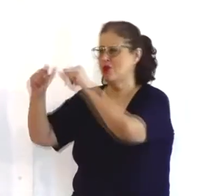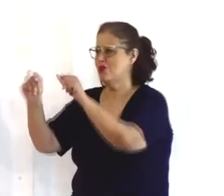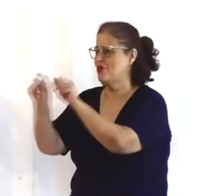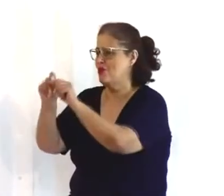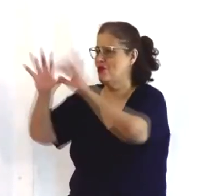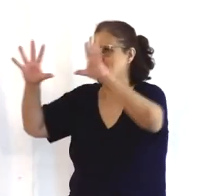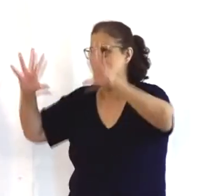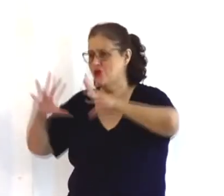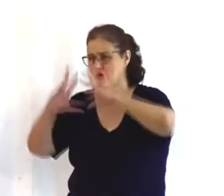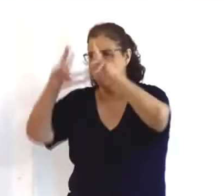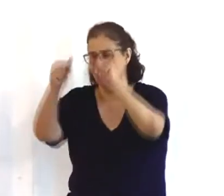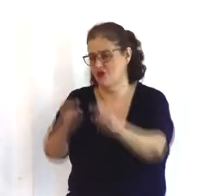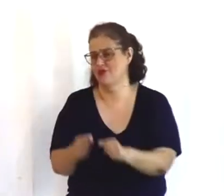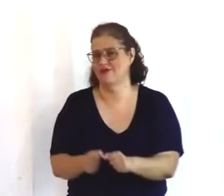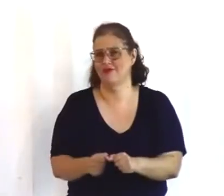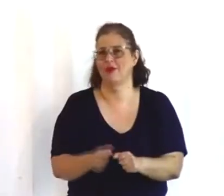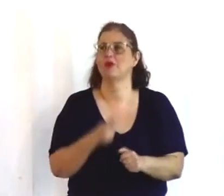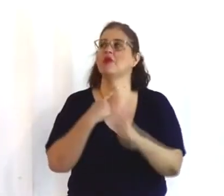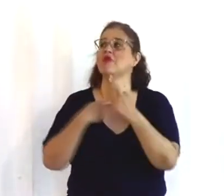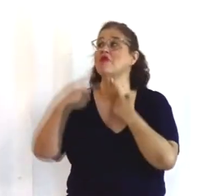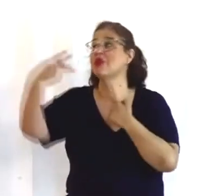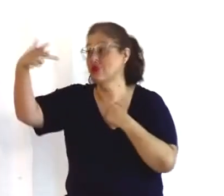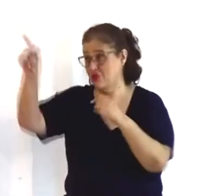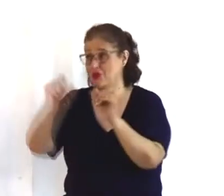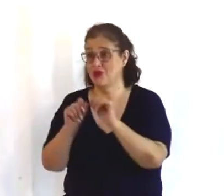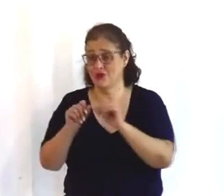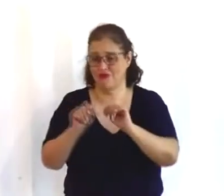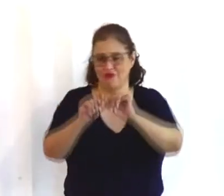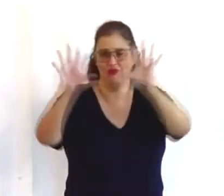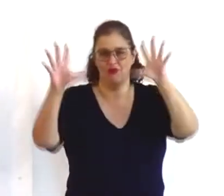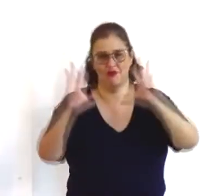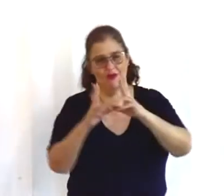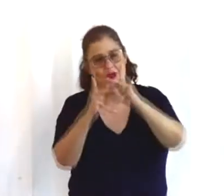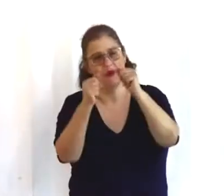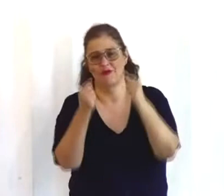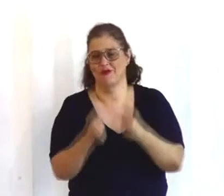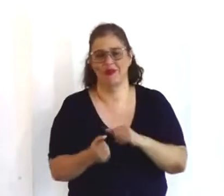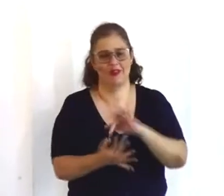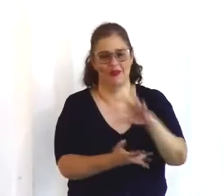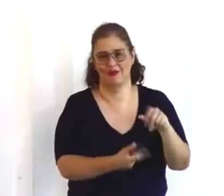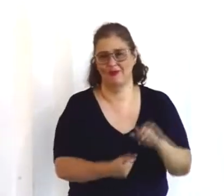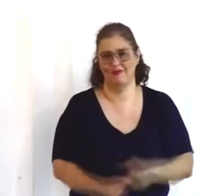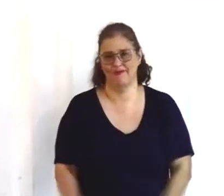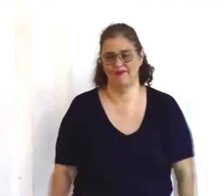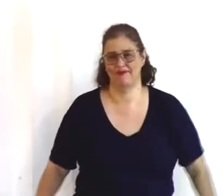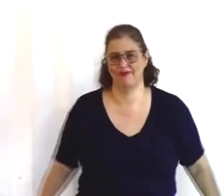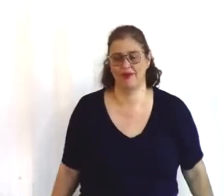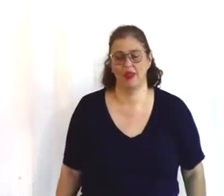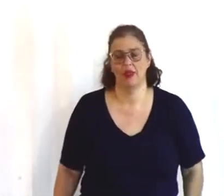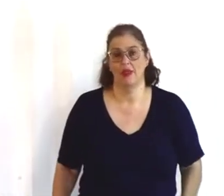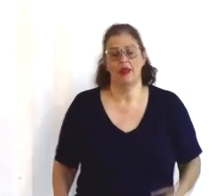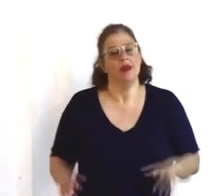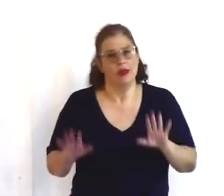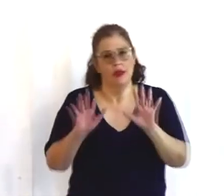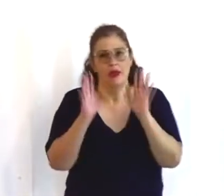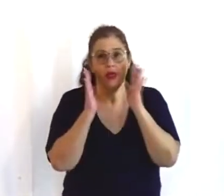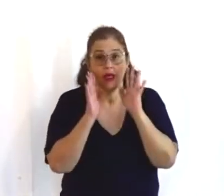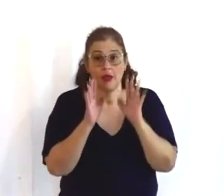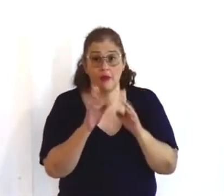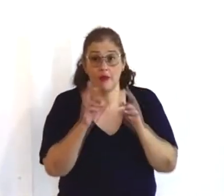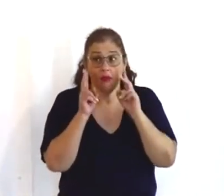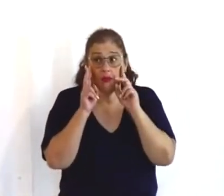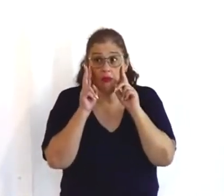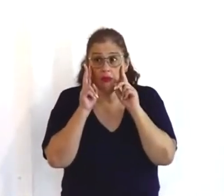tua vontade, vieram a existir e foram criadas. Podem imaginar essa cena gloriosa que Deus está agora, Jesus